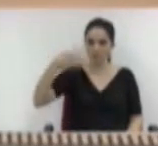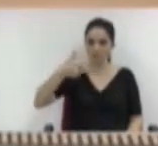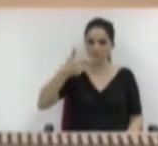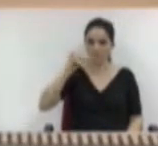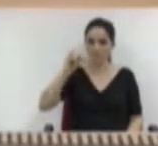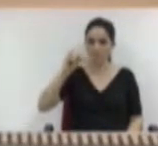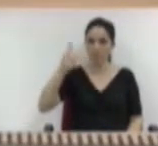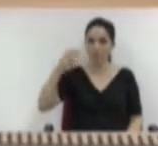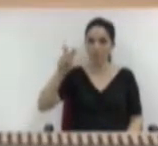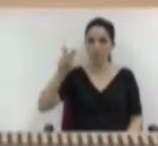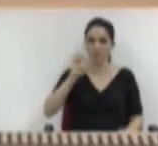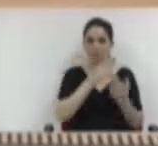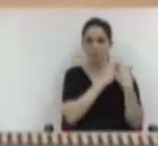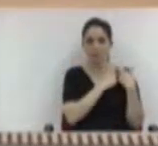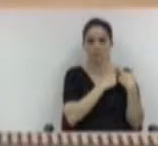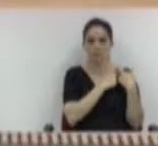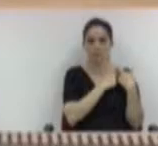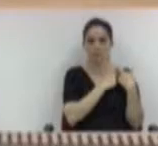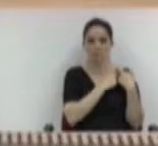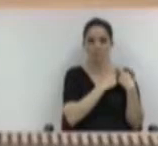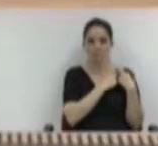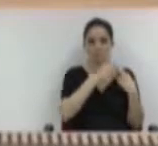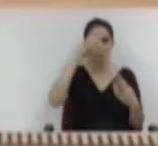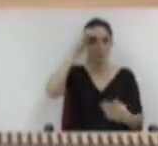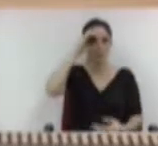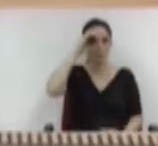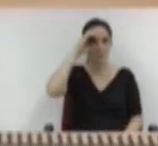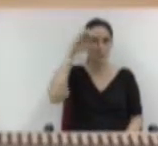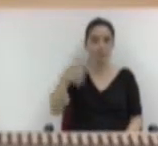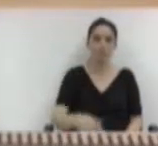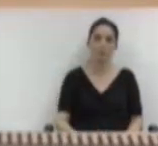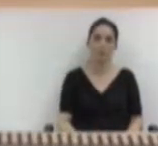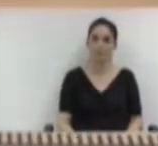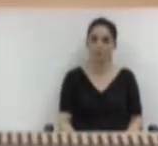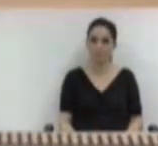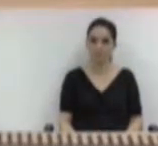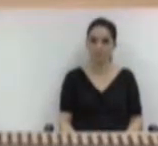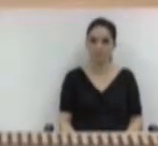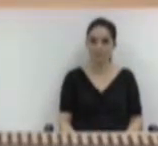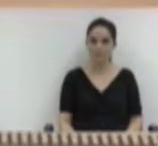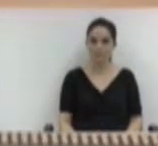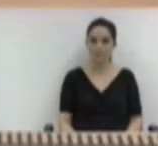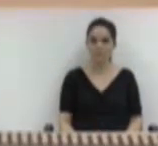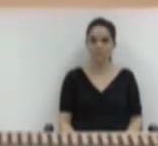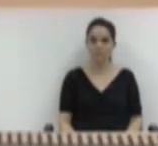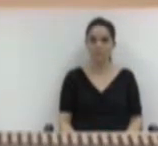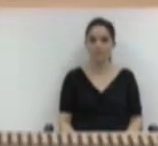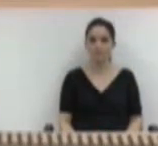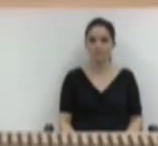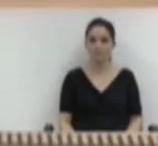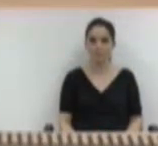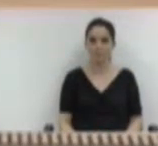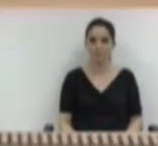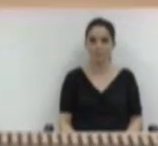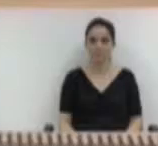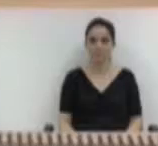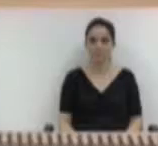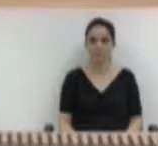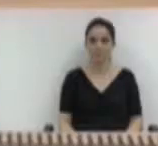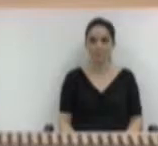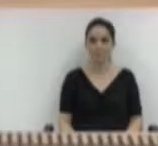923/2015. Autor, vereador José Couto de Jesus, Totó do Gás. O requerimento número